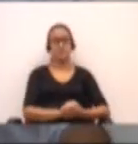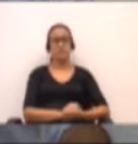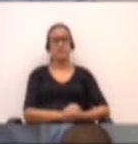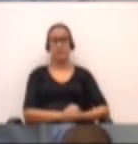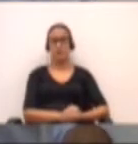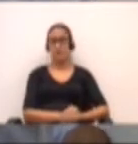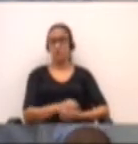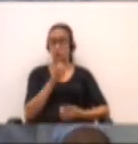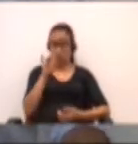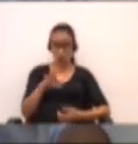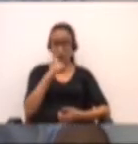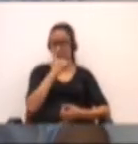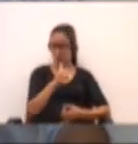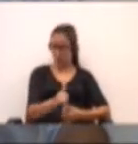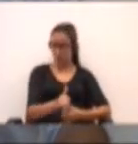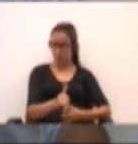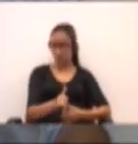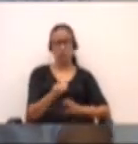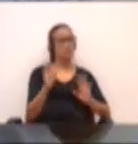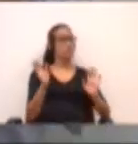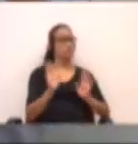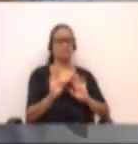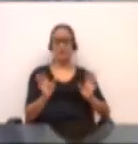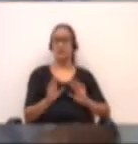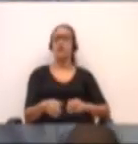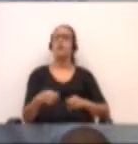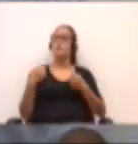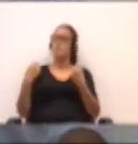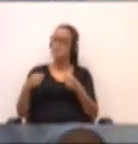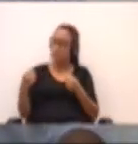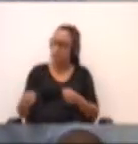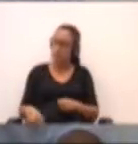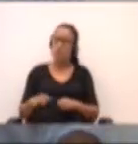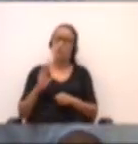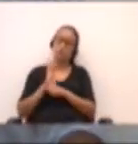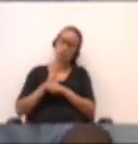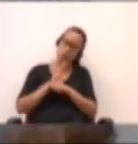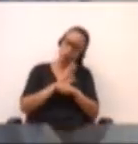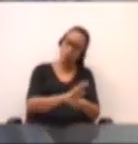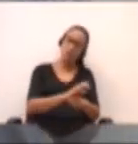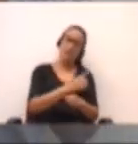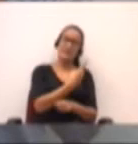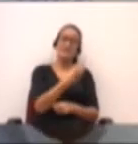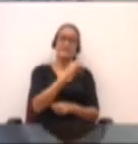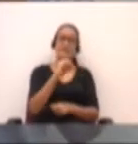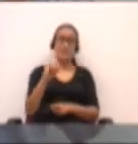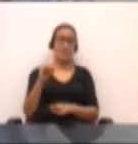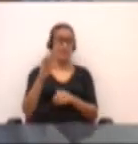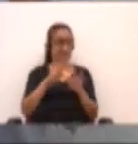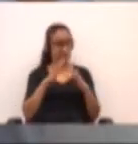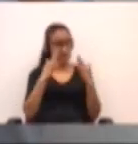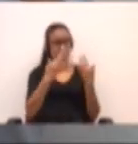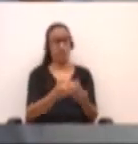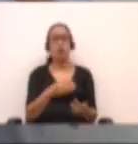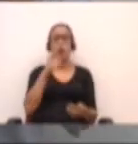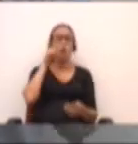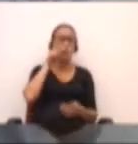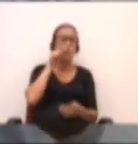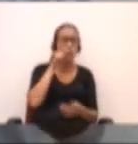elétrica. Nós precisamos garantir o assentamento efetivado para que as 100 famílias do assentamento Elizabeth Teixeira possam produzir